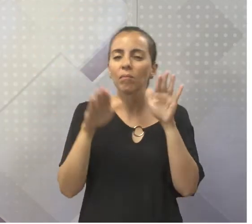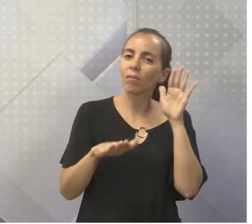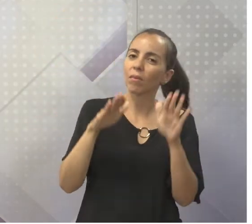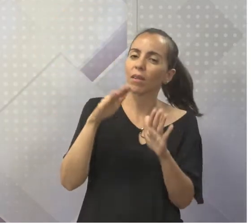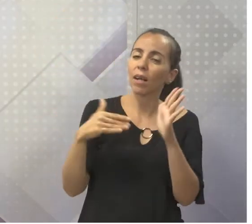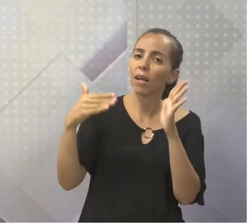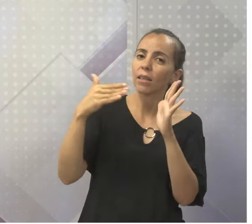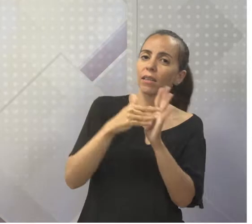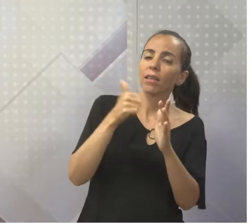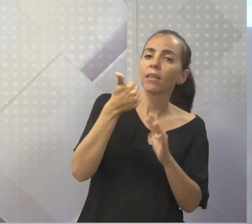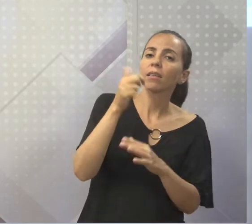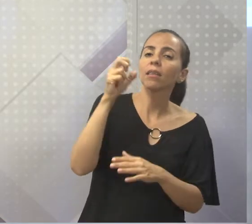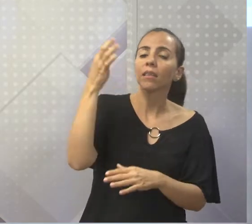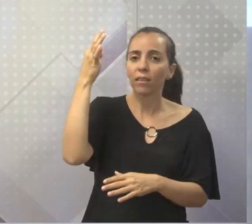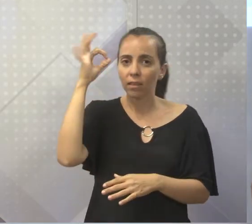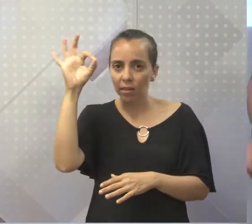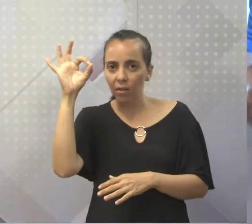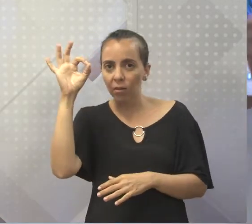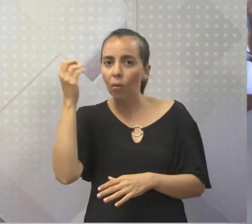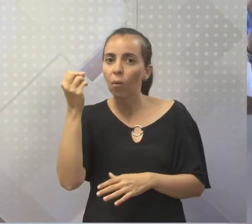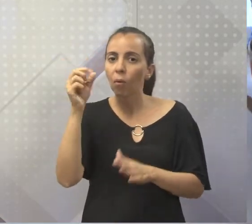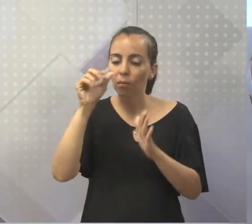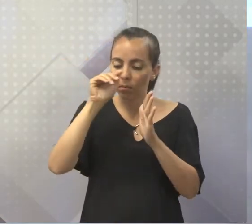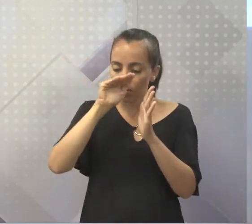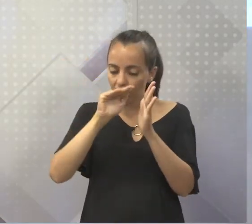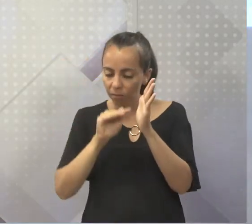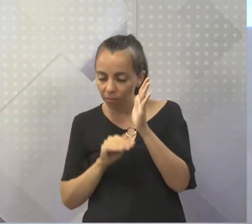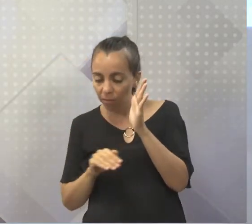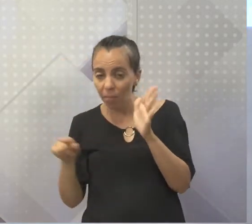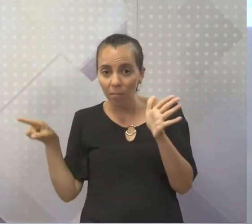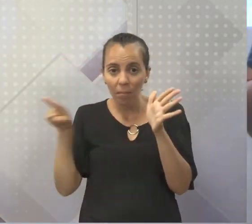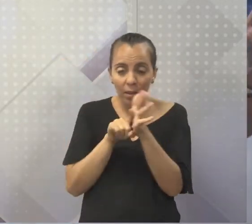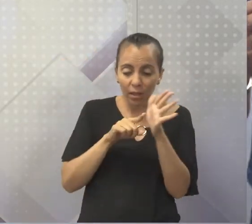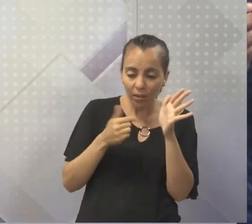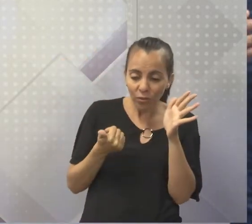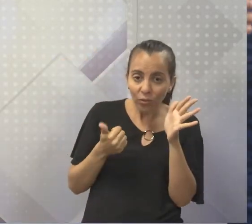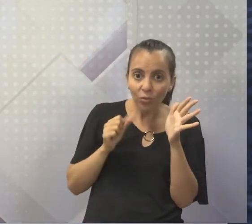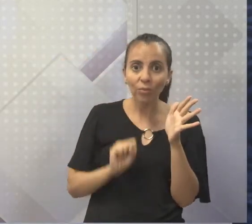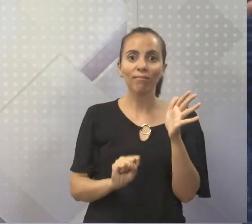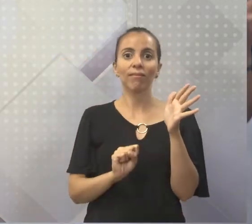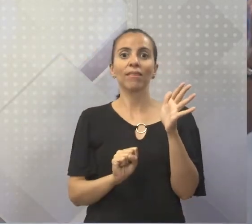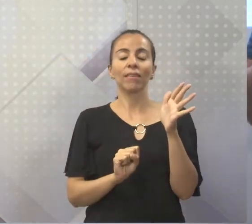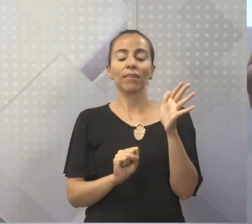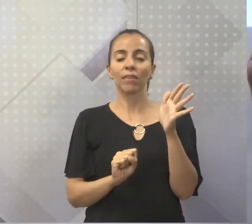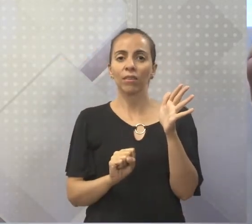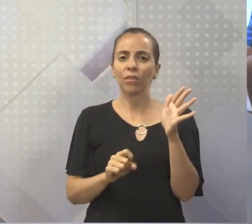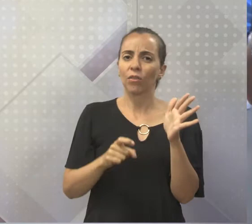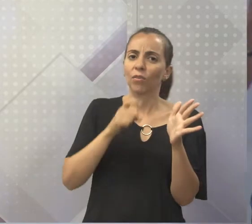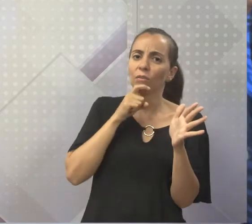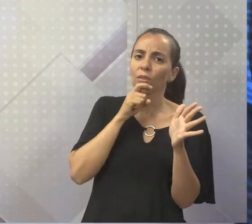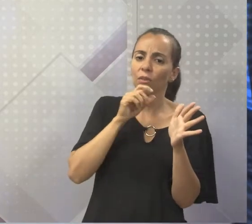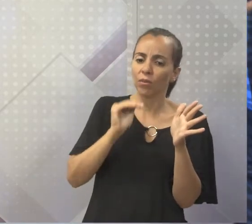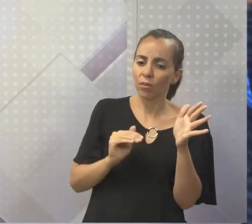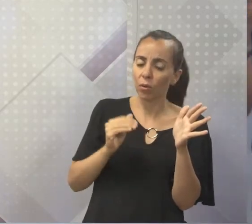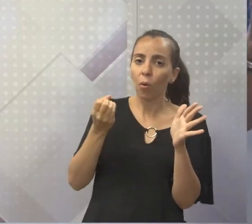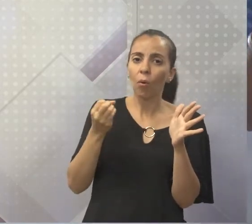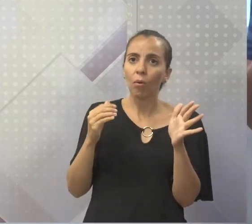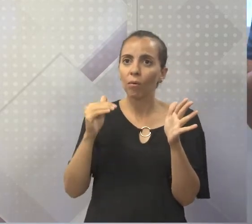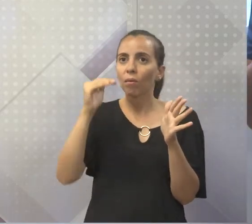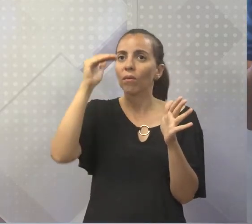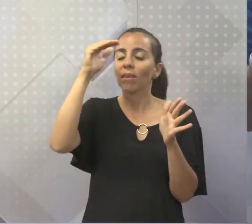- 18 - 18° cara frio demais